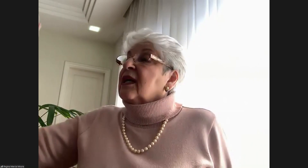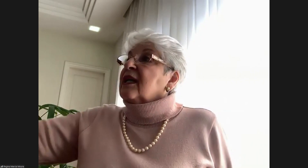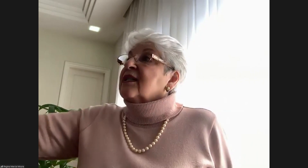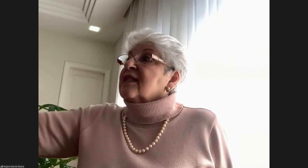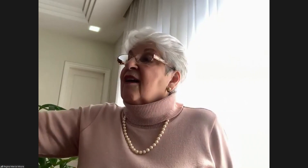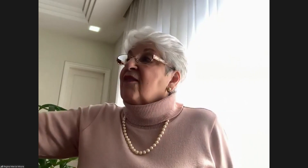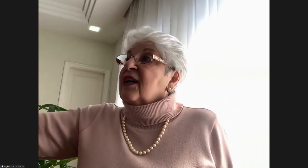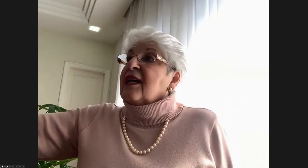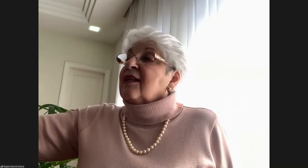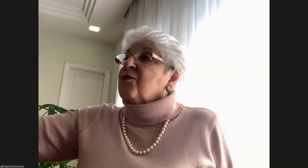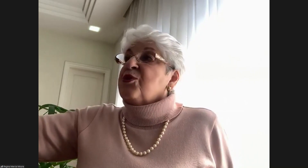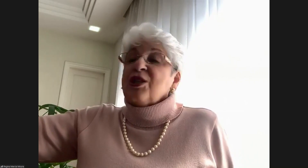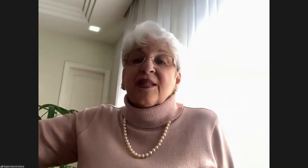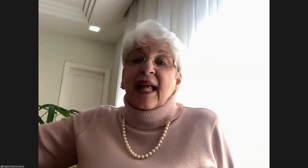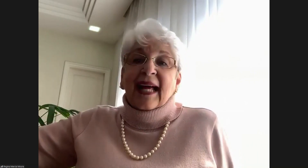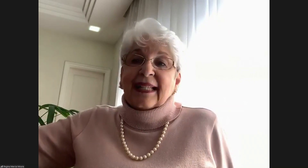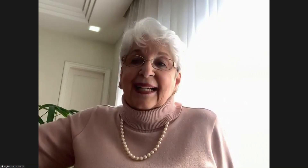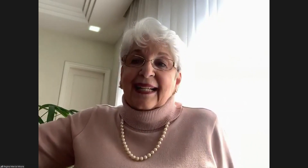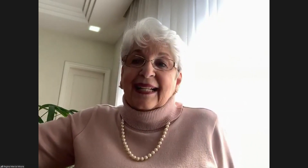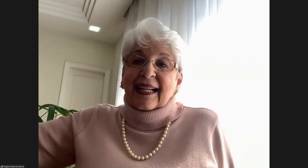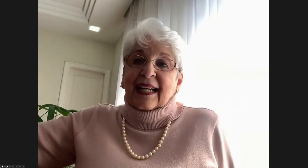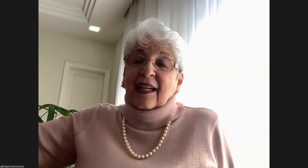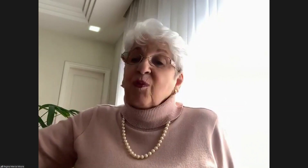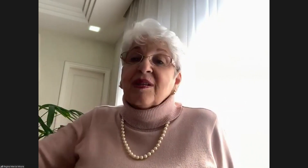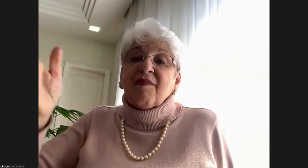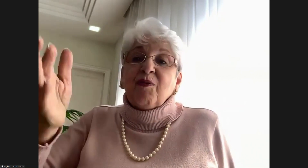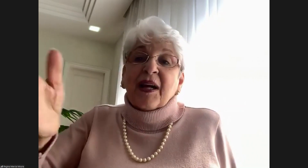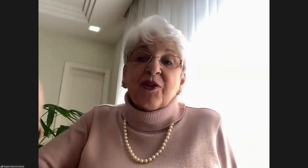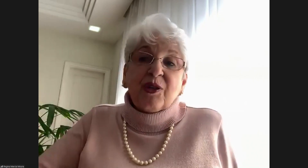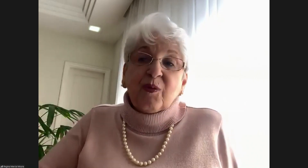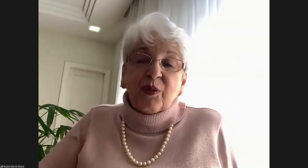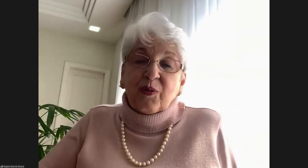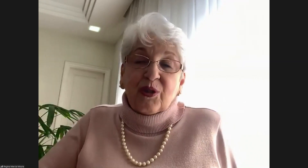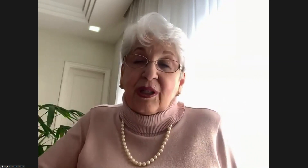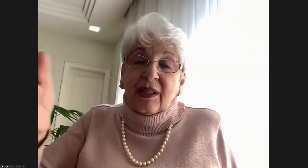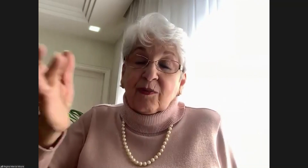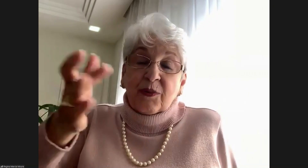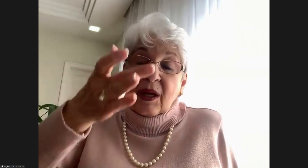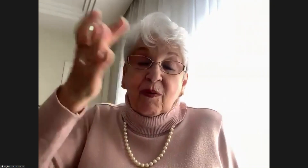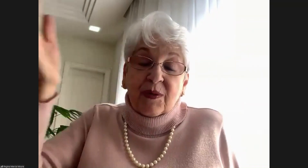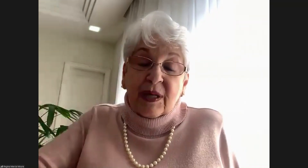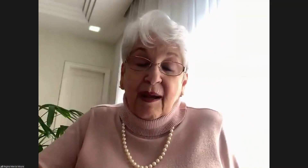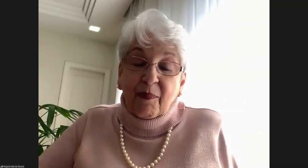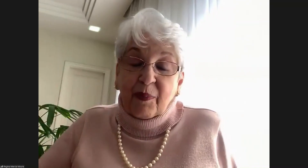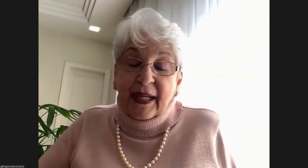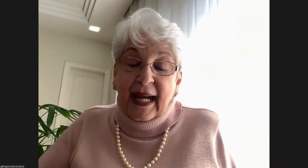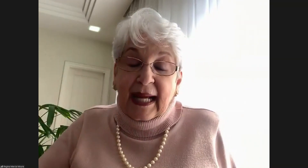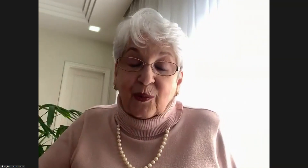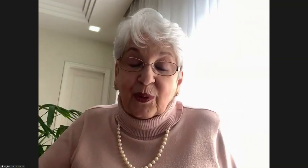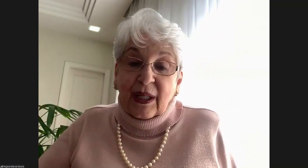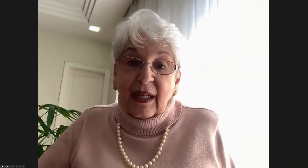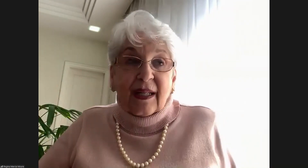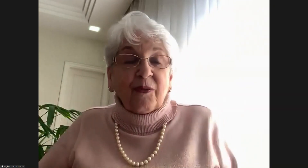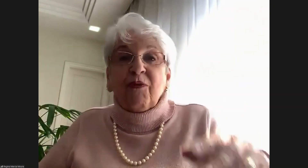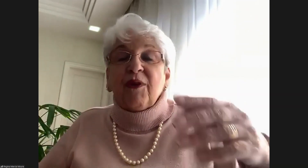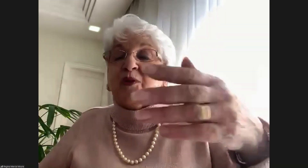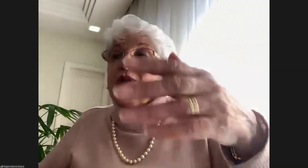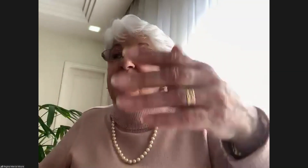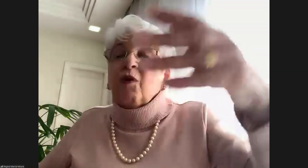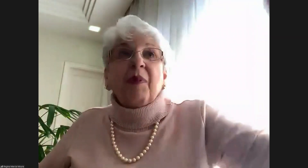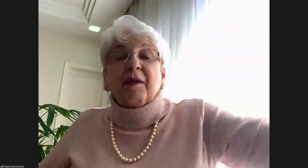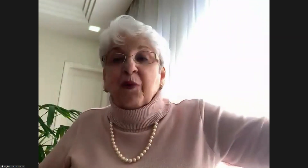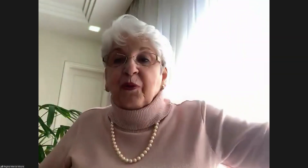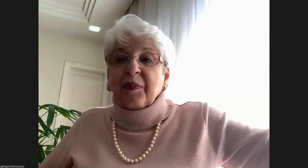porque não diz nada. Eu escrevi um artigo outro dia, não sei quando será publicado. Não